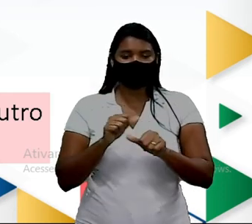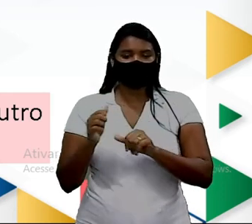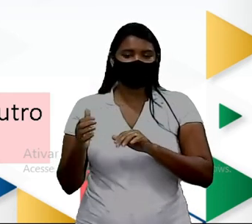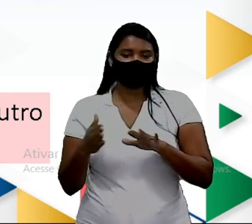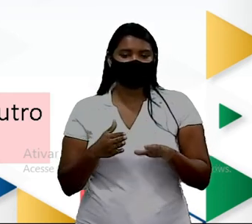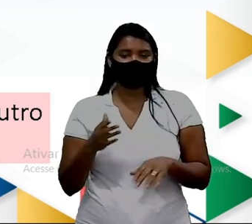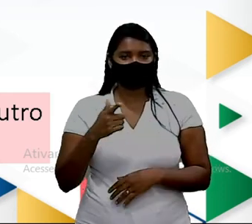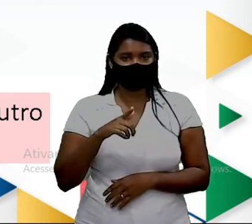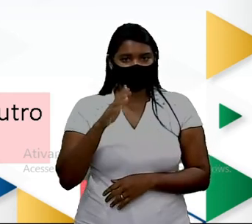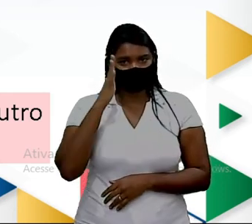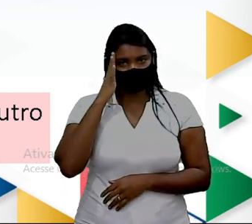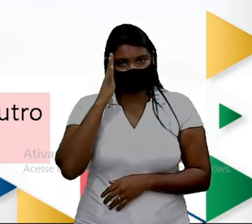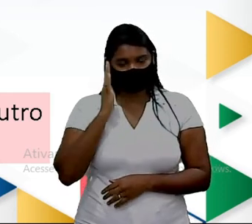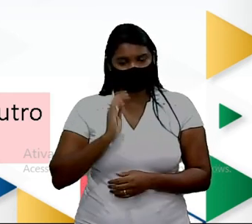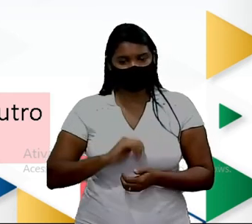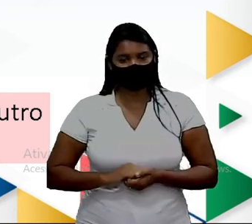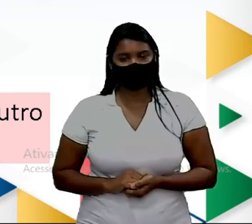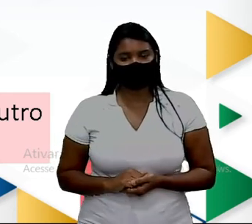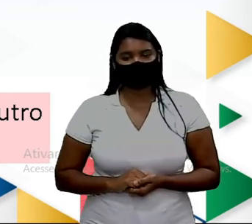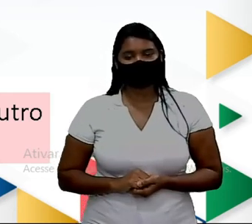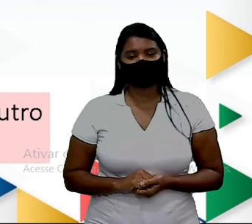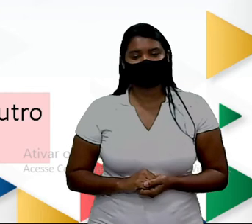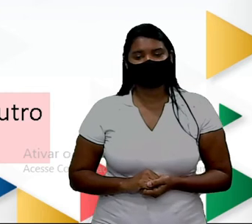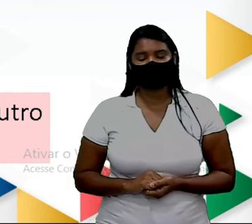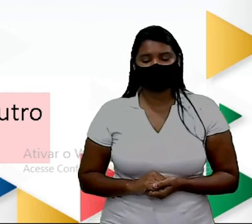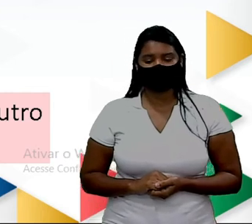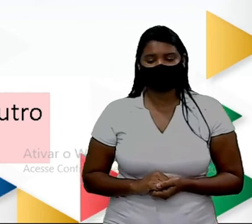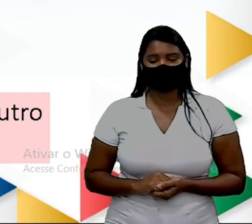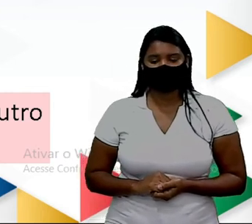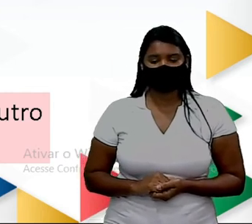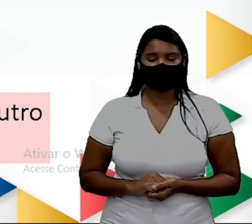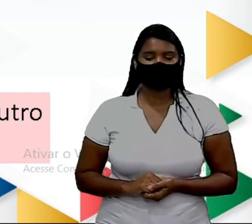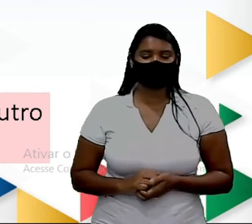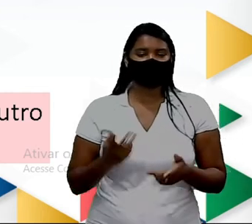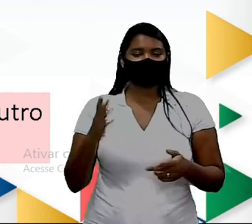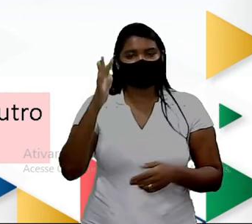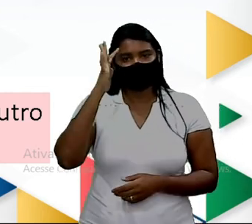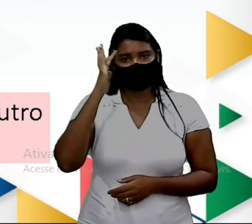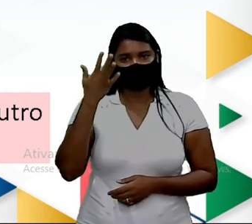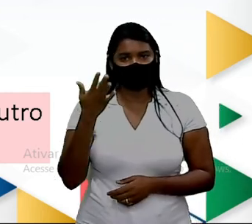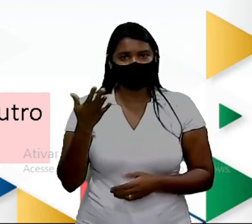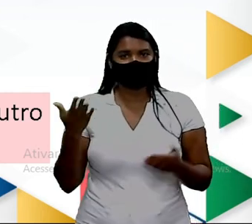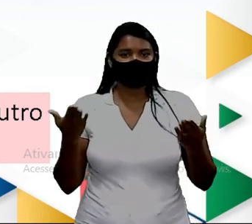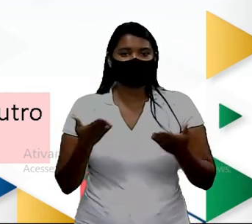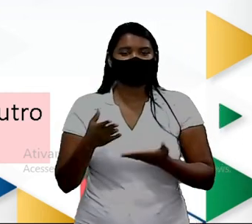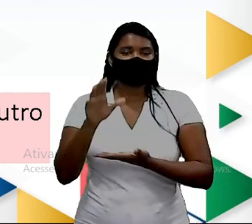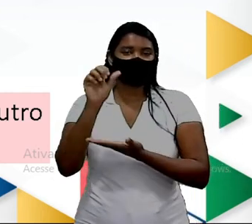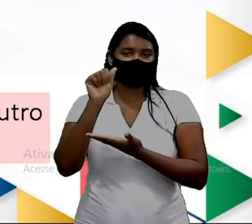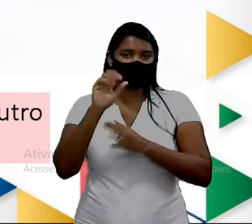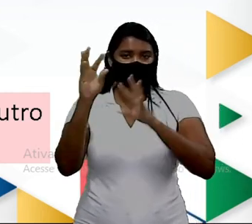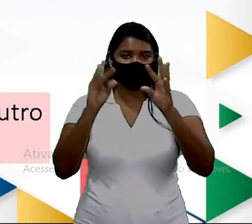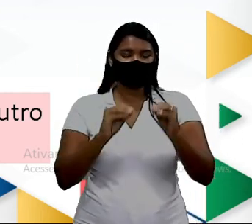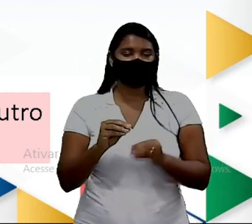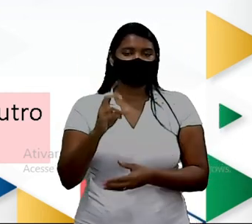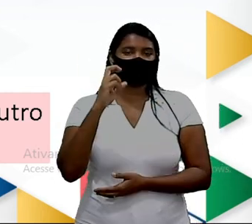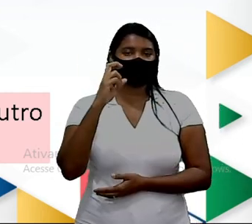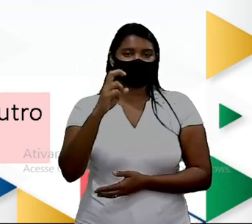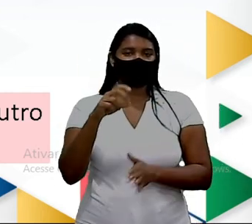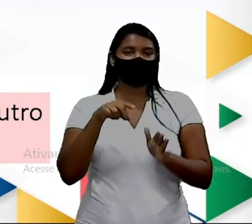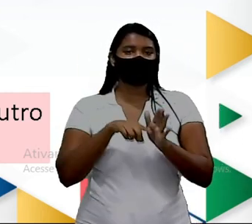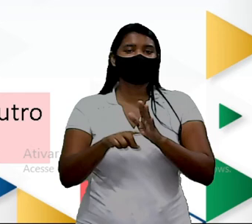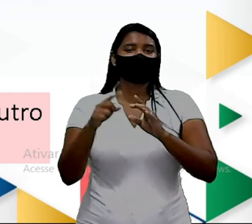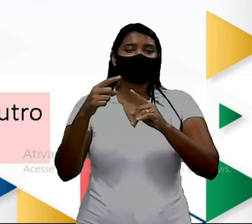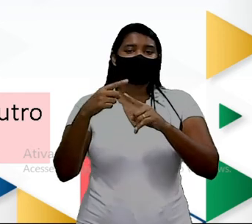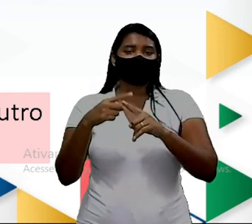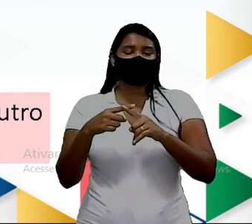para o outro membro, tá bom? E lá no outro, já resolvendo a letra A, você pega 5x menos